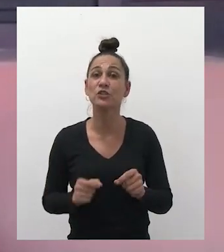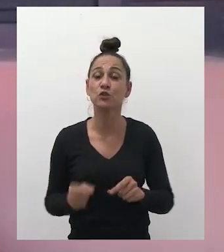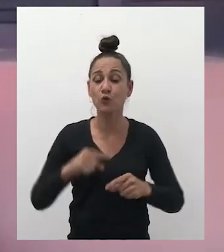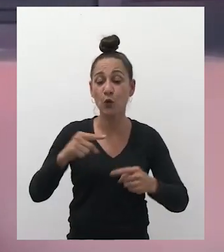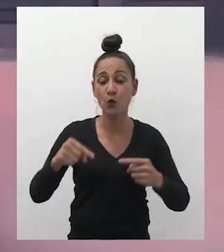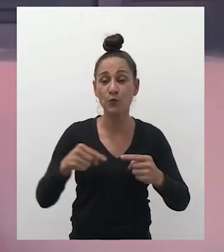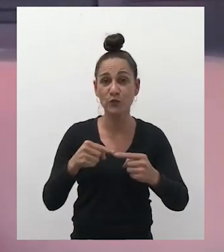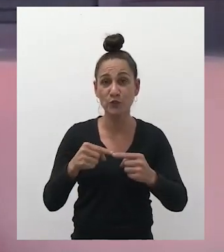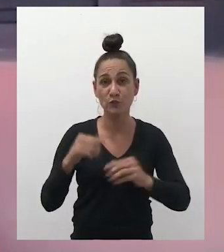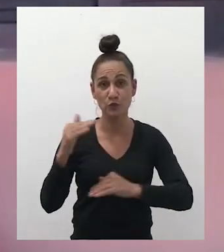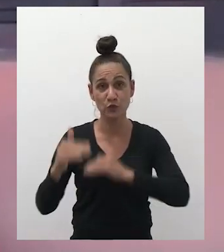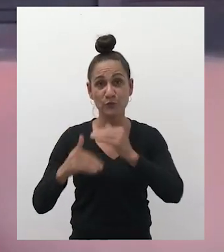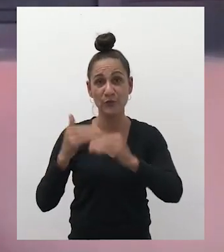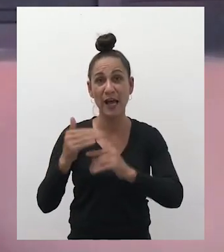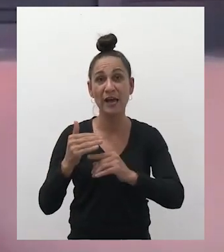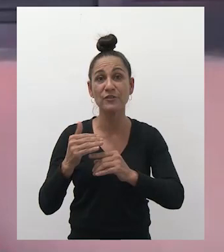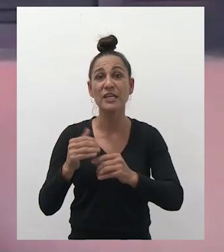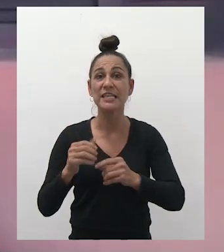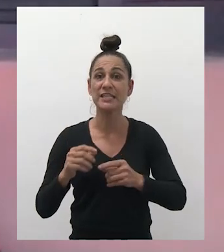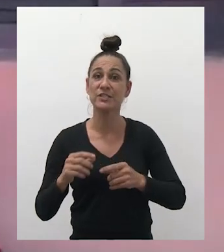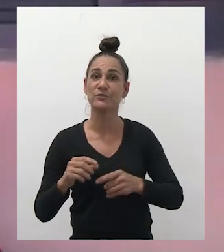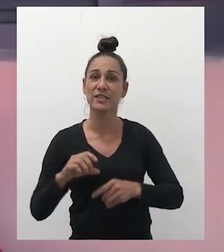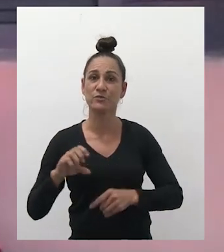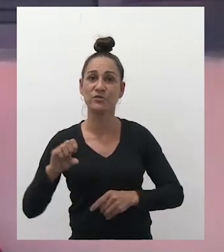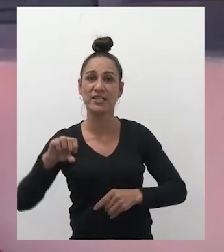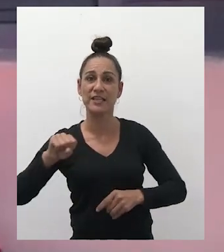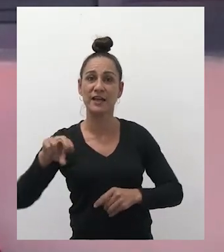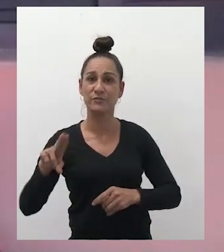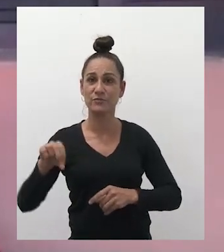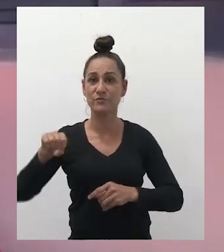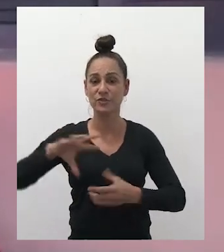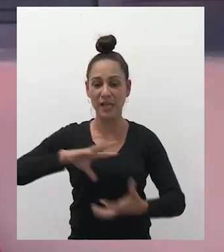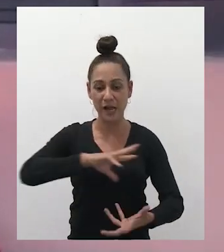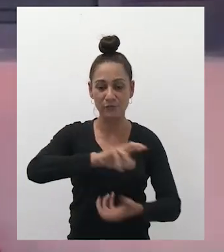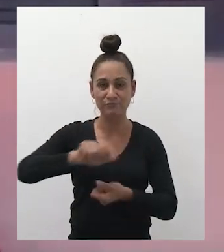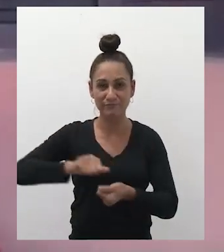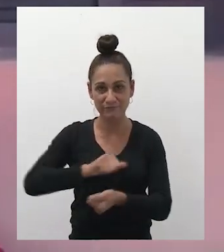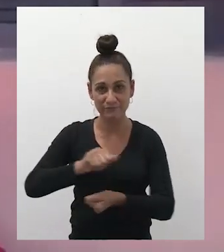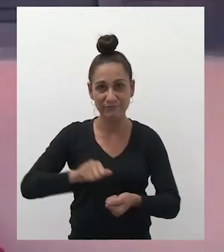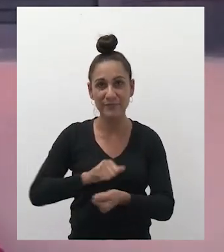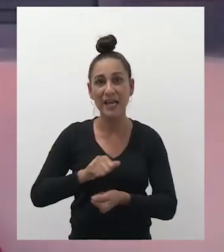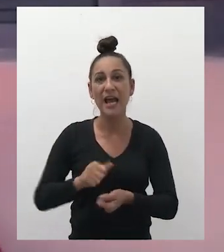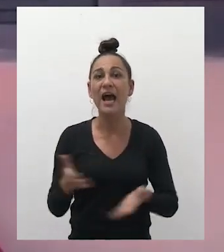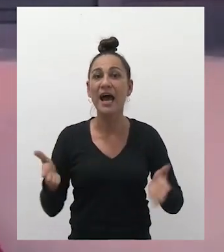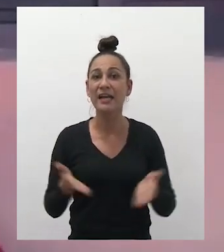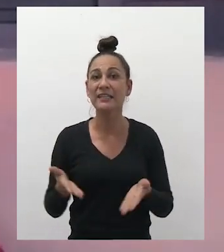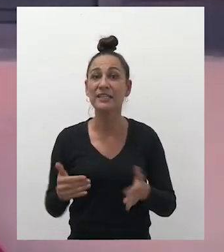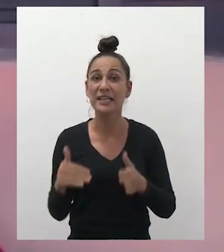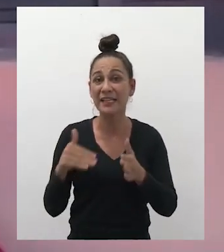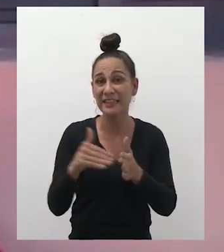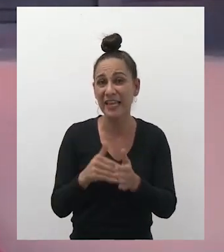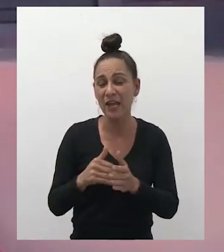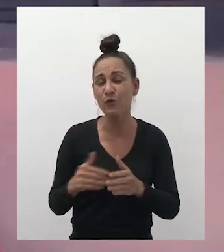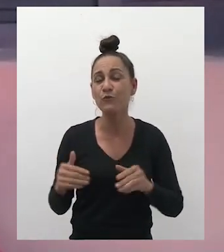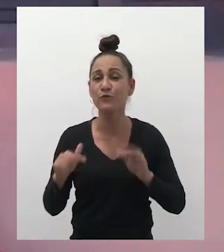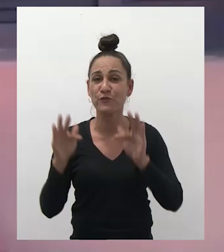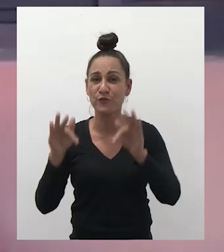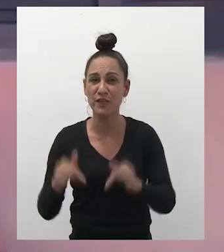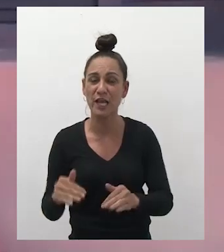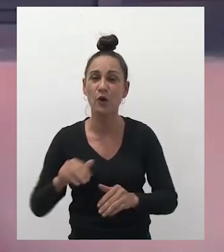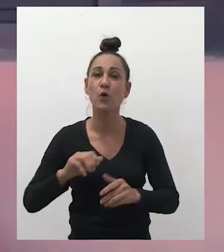Objetivos de Desenvolvimento Sustentável. Nós teremos daqui até o final do